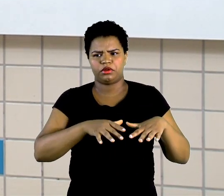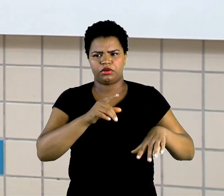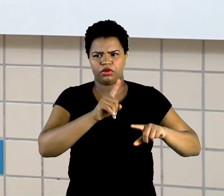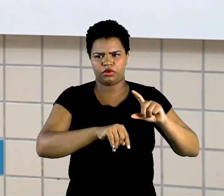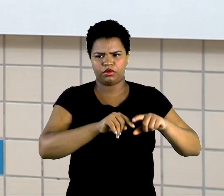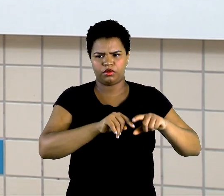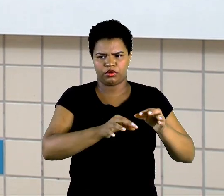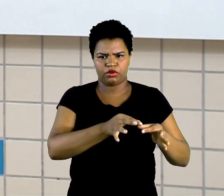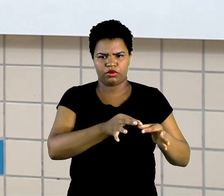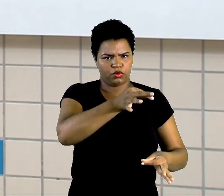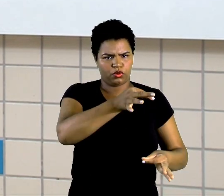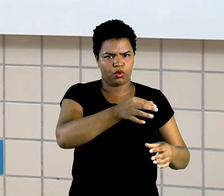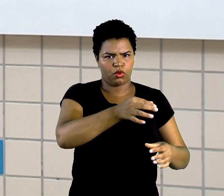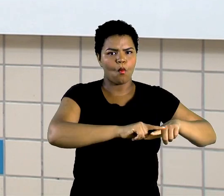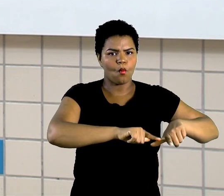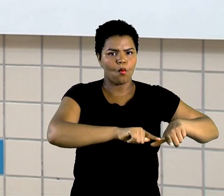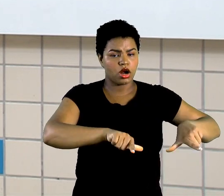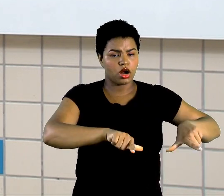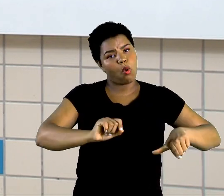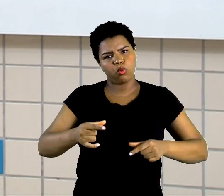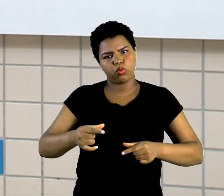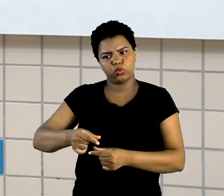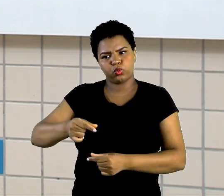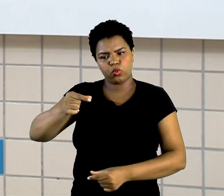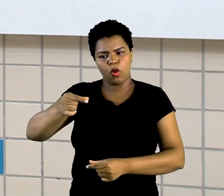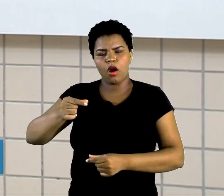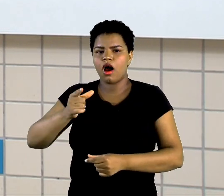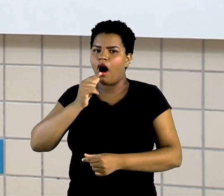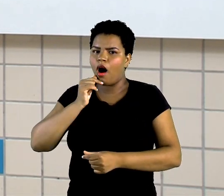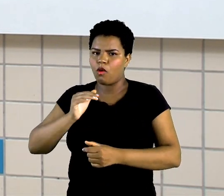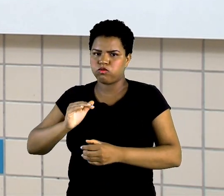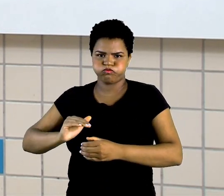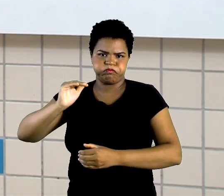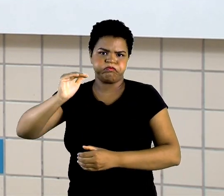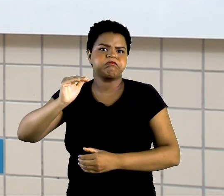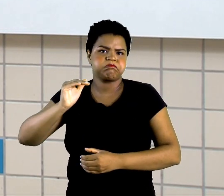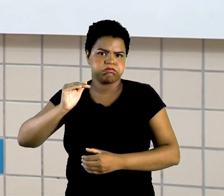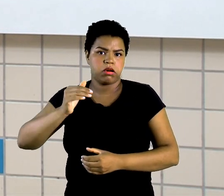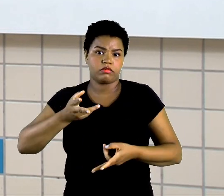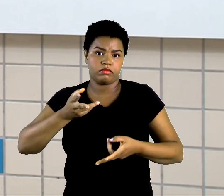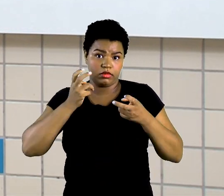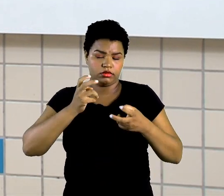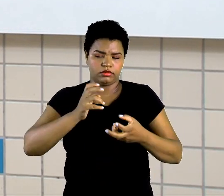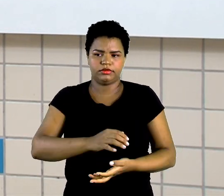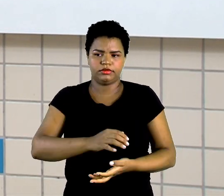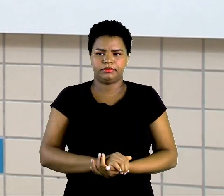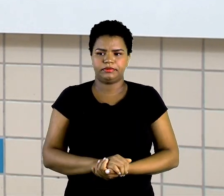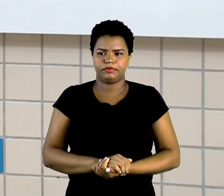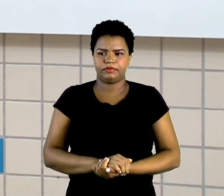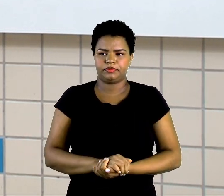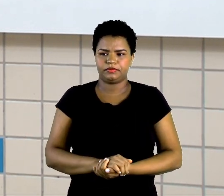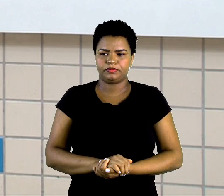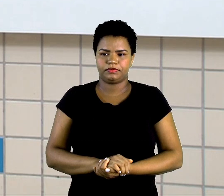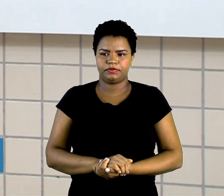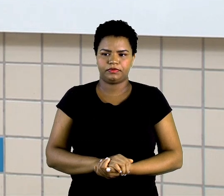copo vazio como nesse objeto copo com água. Observe só.